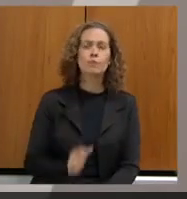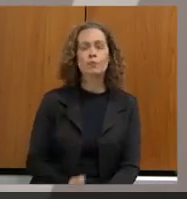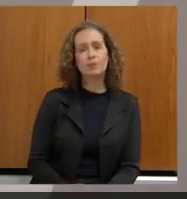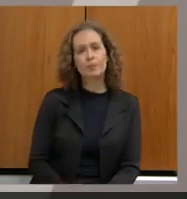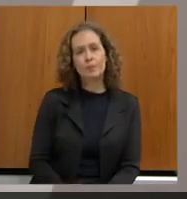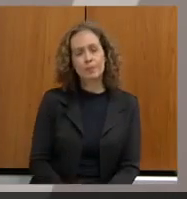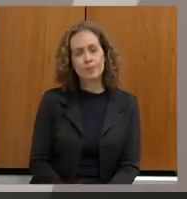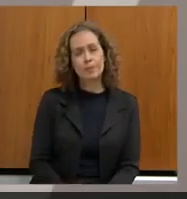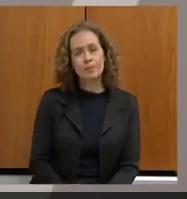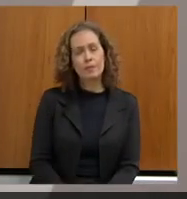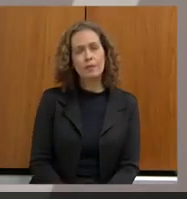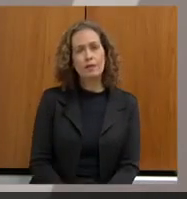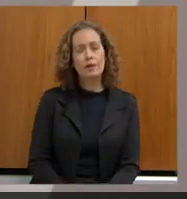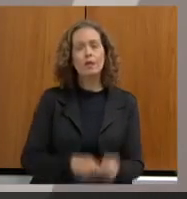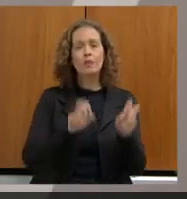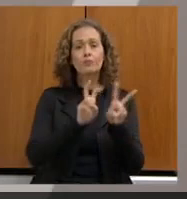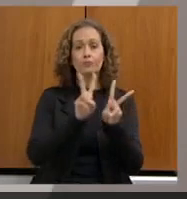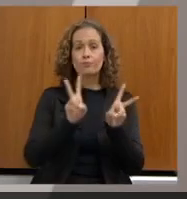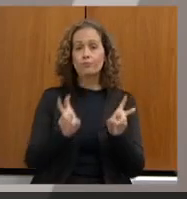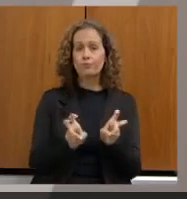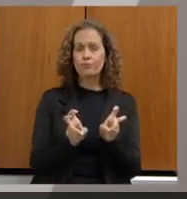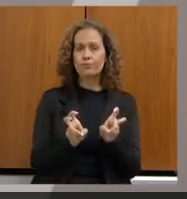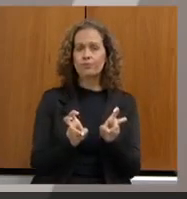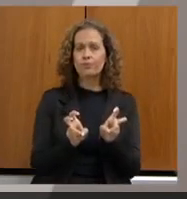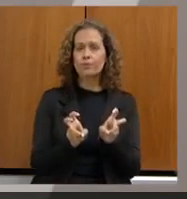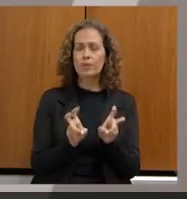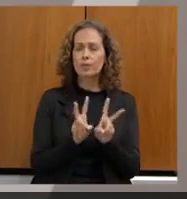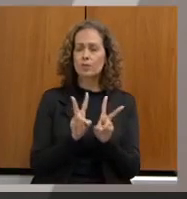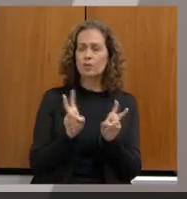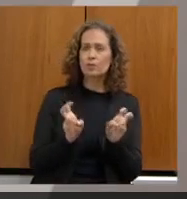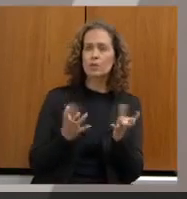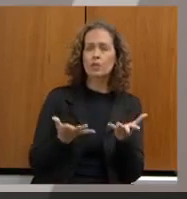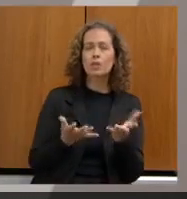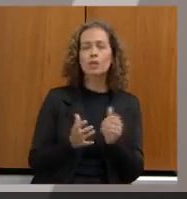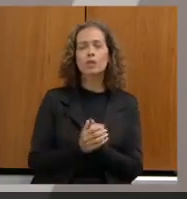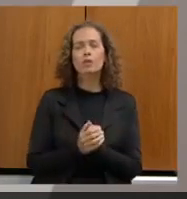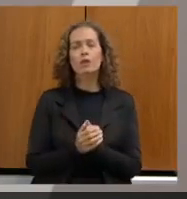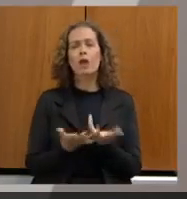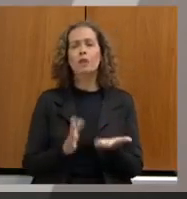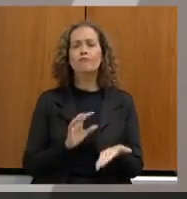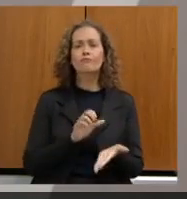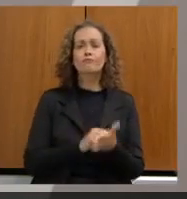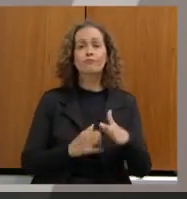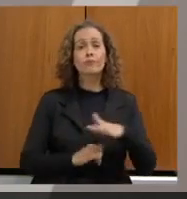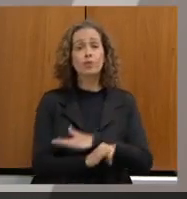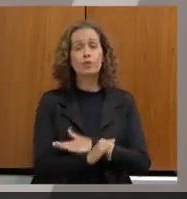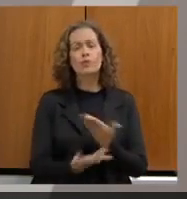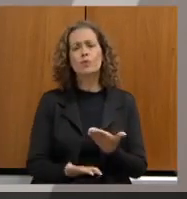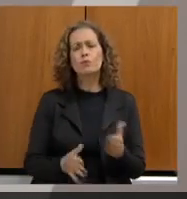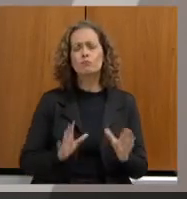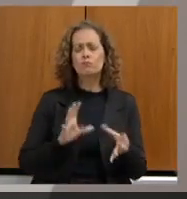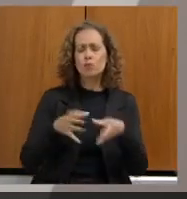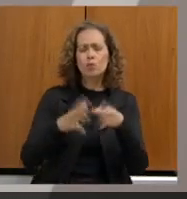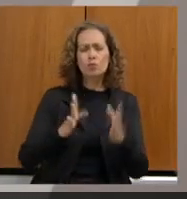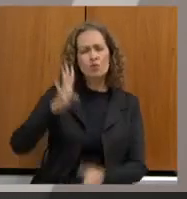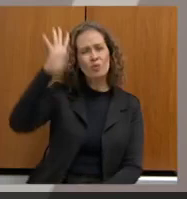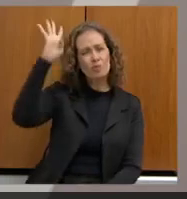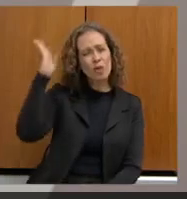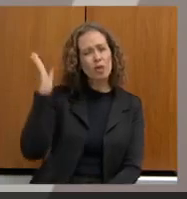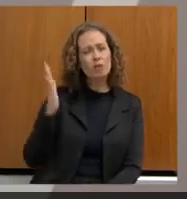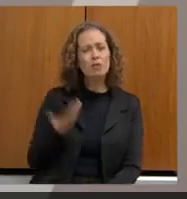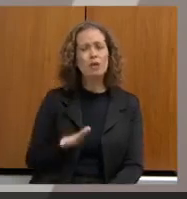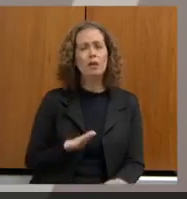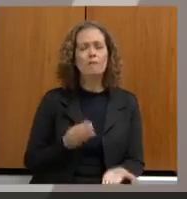é respeito do efetivo do Corpo de Bombeiros está com um défice muito grande eles queria